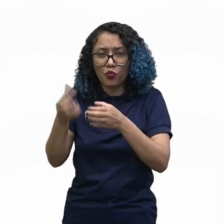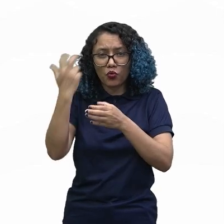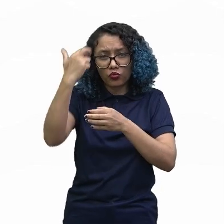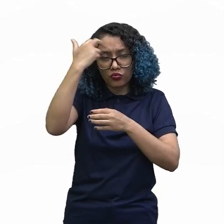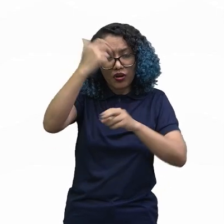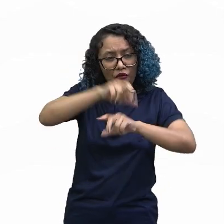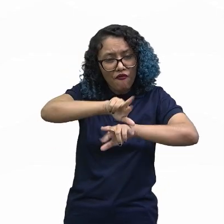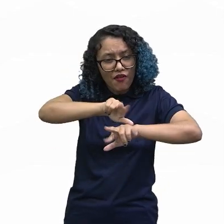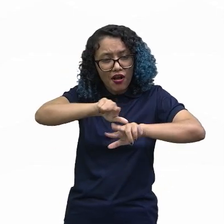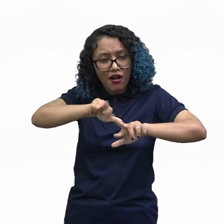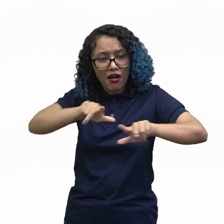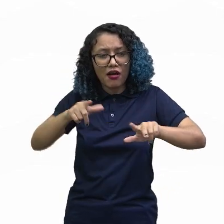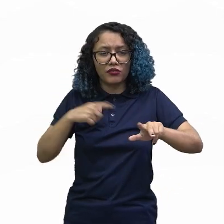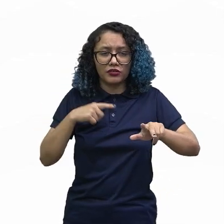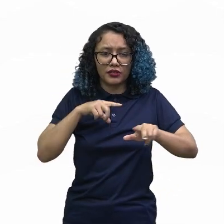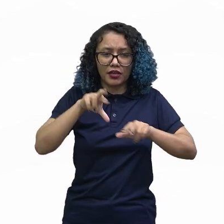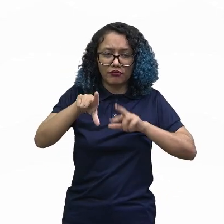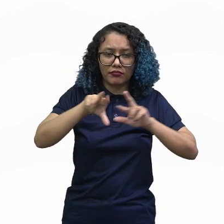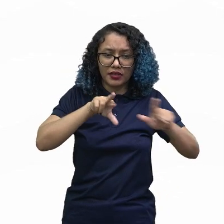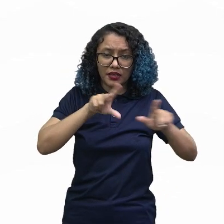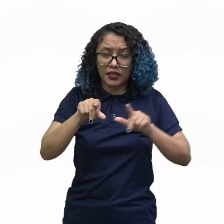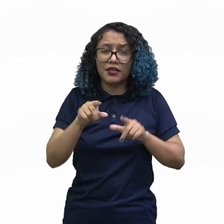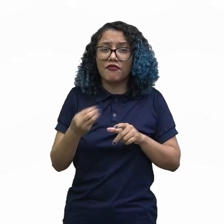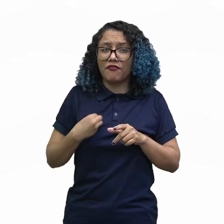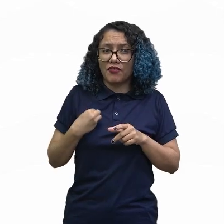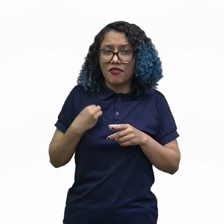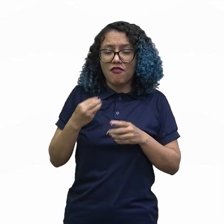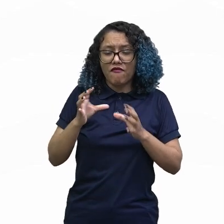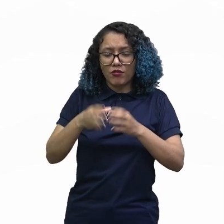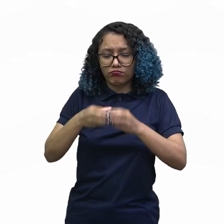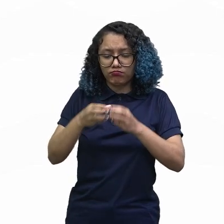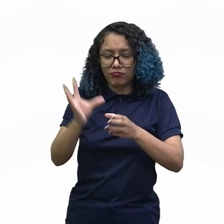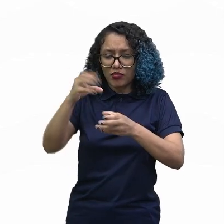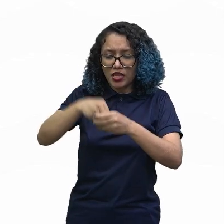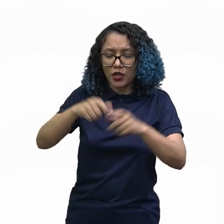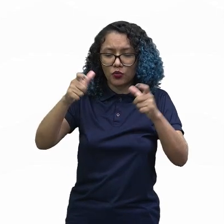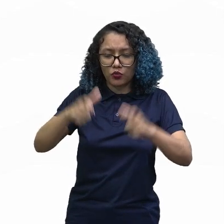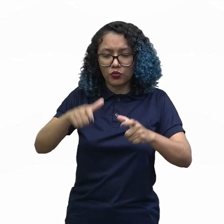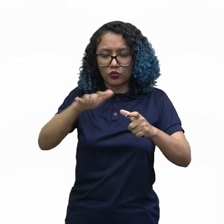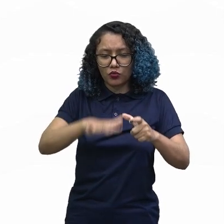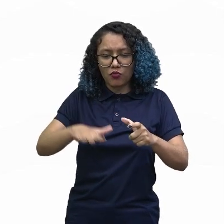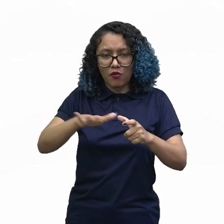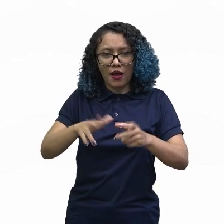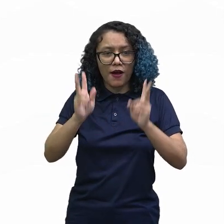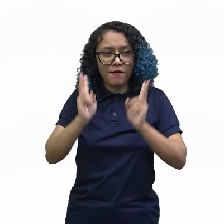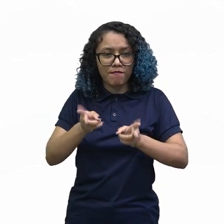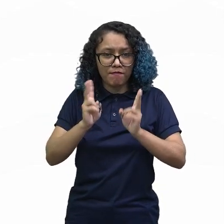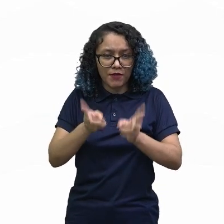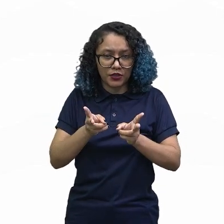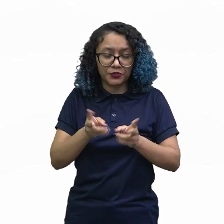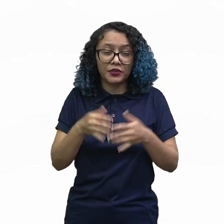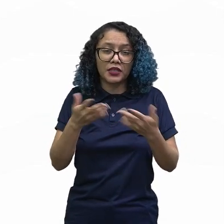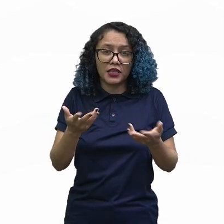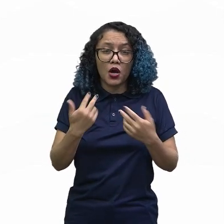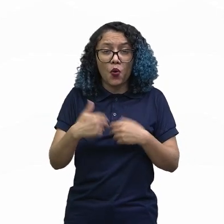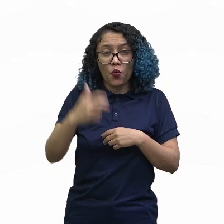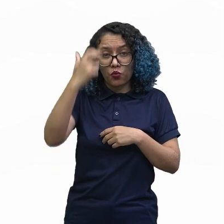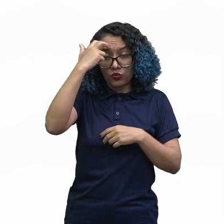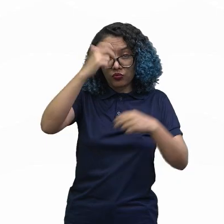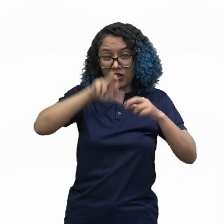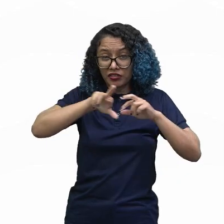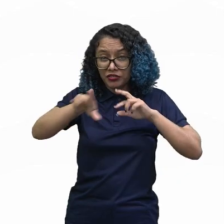que coexistem em um mesmo espaço. Então, nós temos diferentes